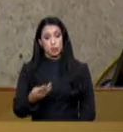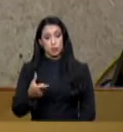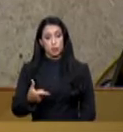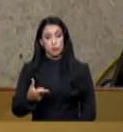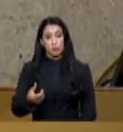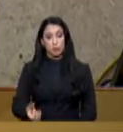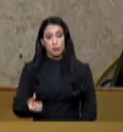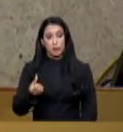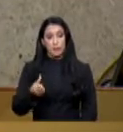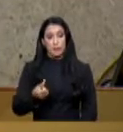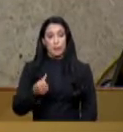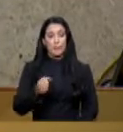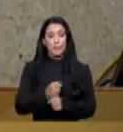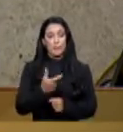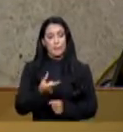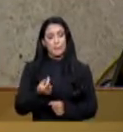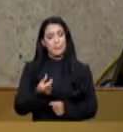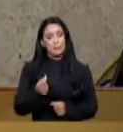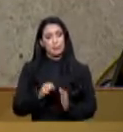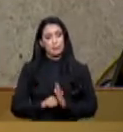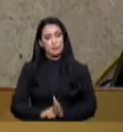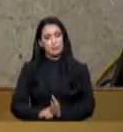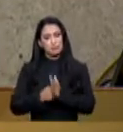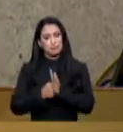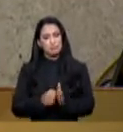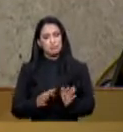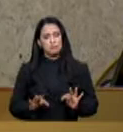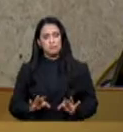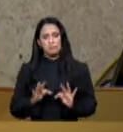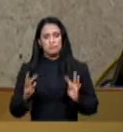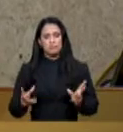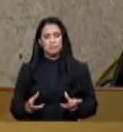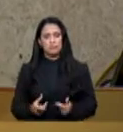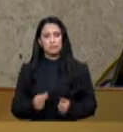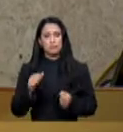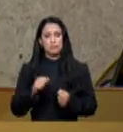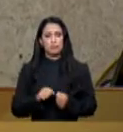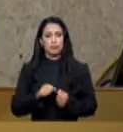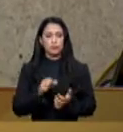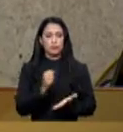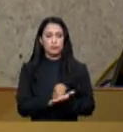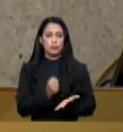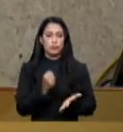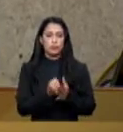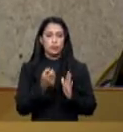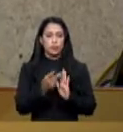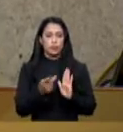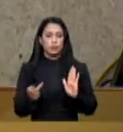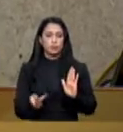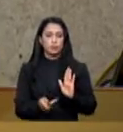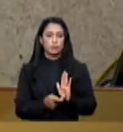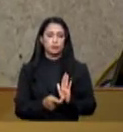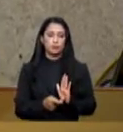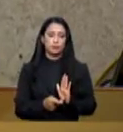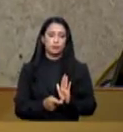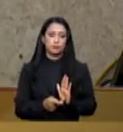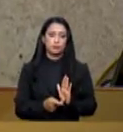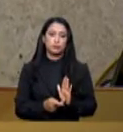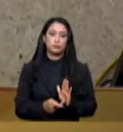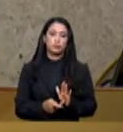14.026 de 2020 vedou expressamente a celebração do contrato de programa no bojo do